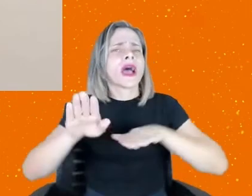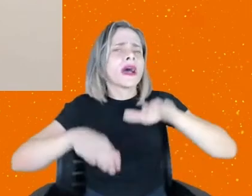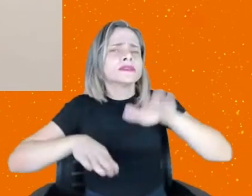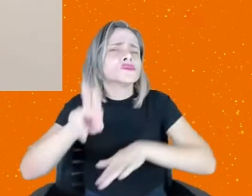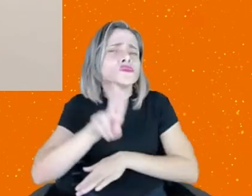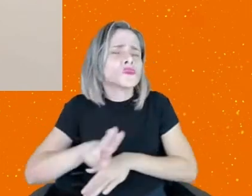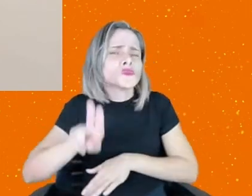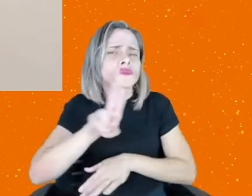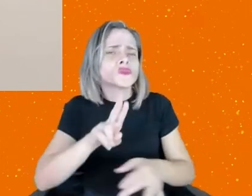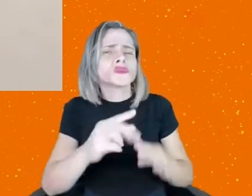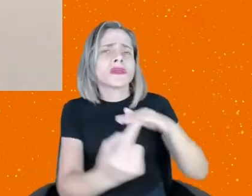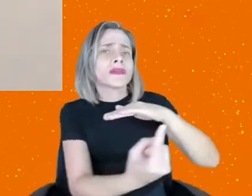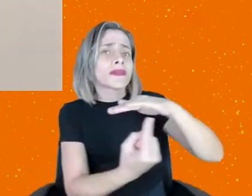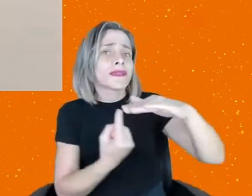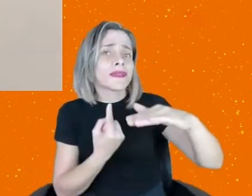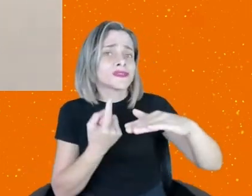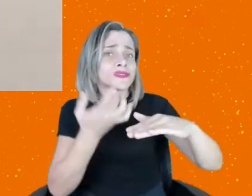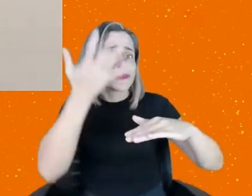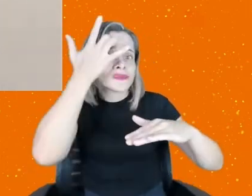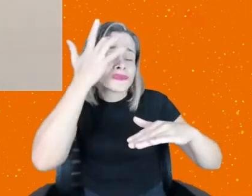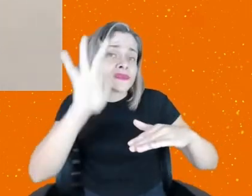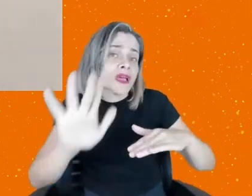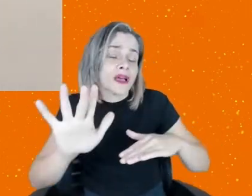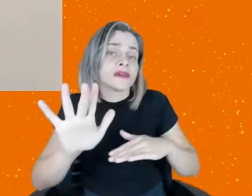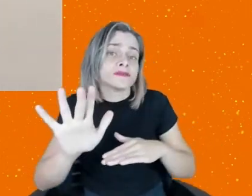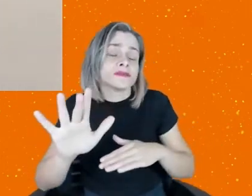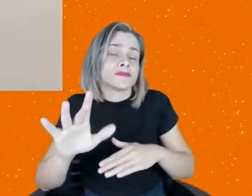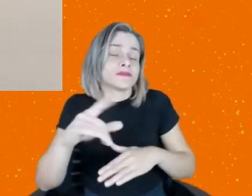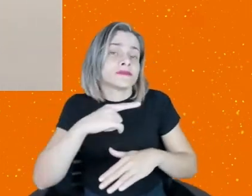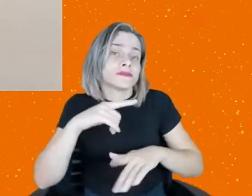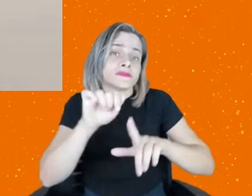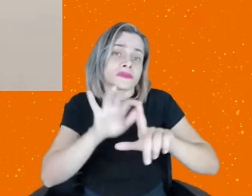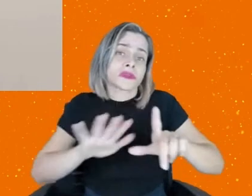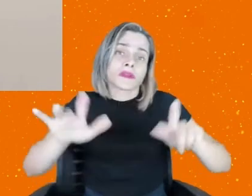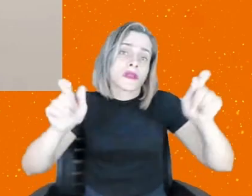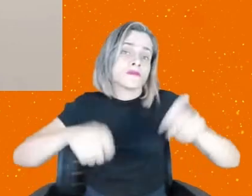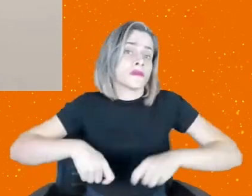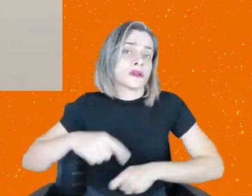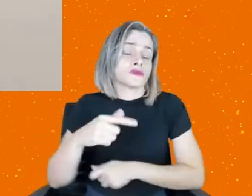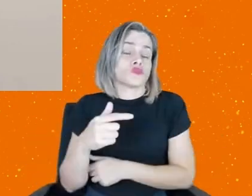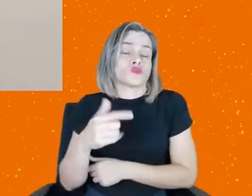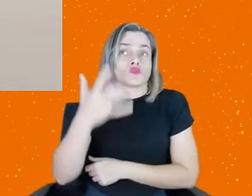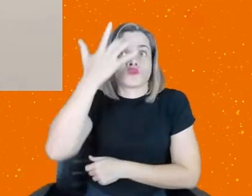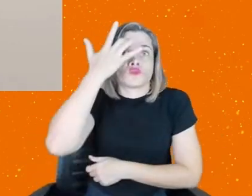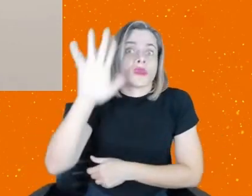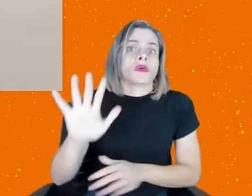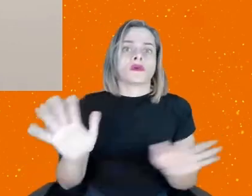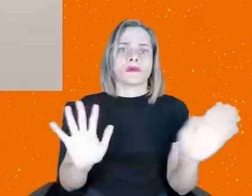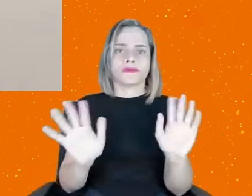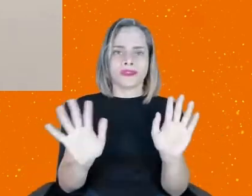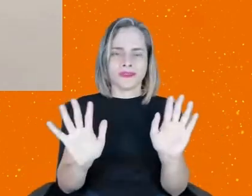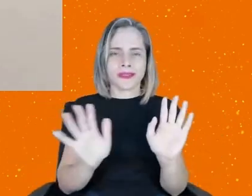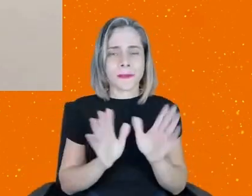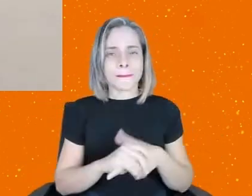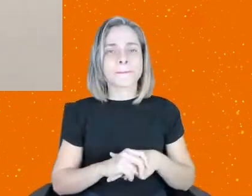é que o seu dispositivo tem esse tipo de capacitação Então você me falou né Além